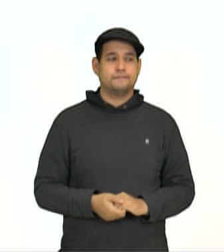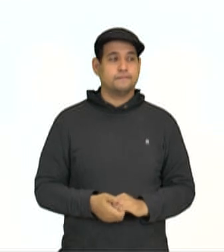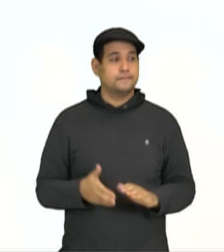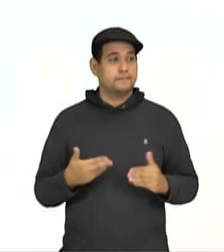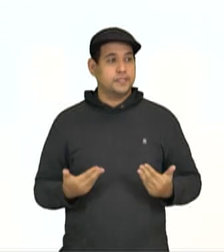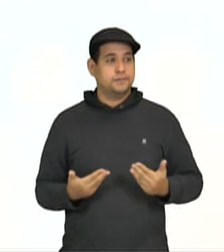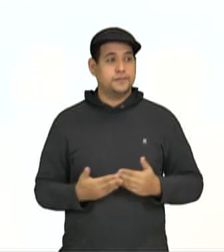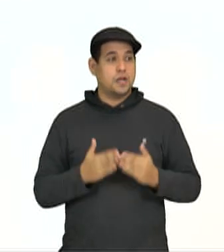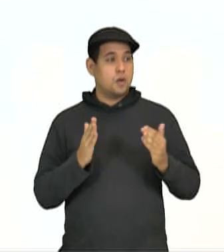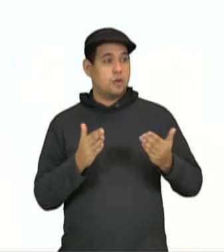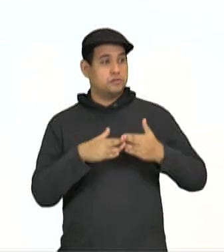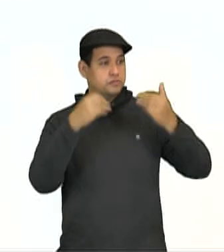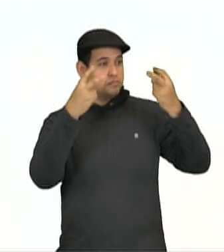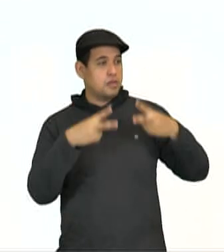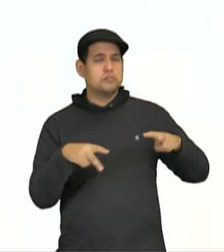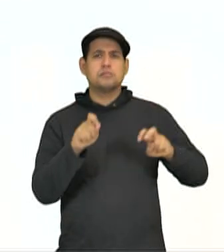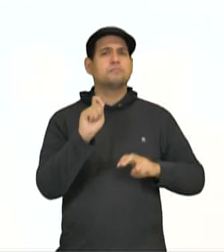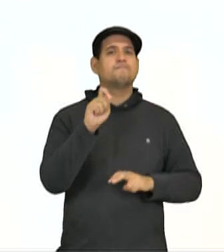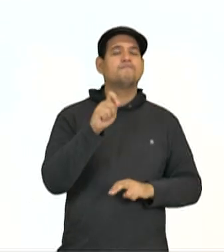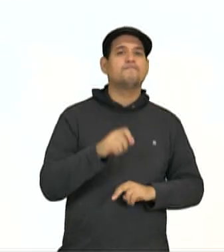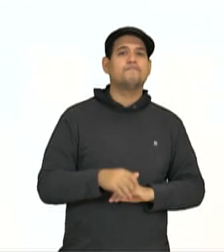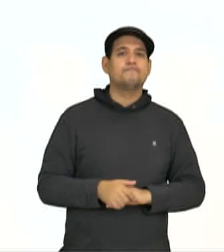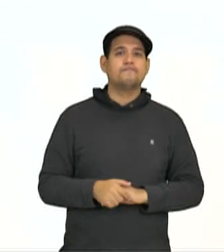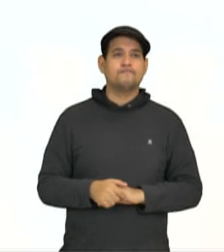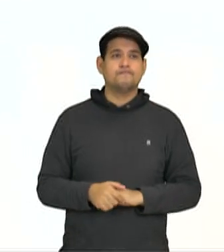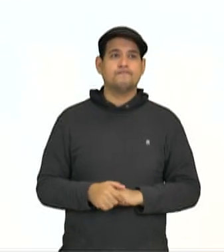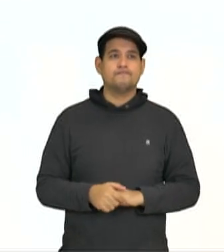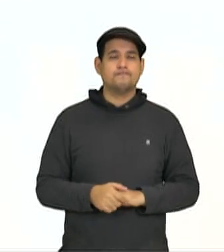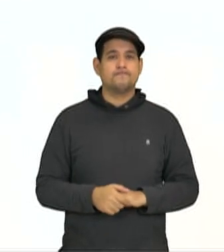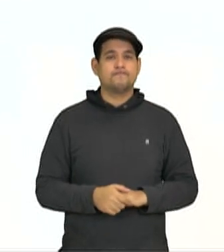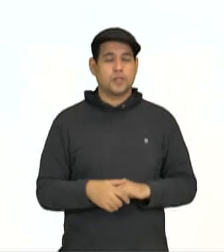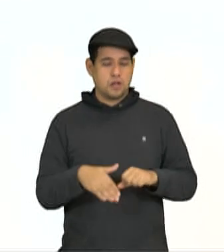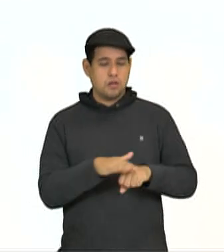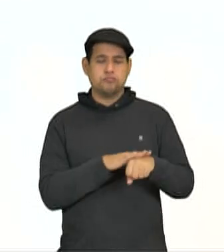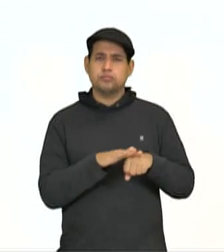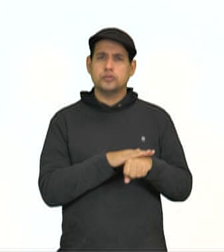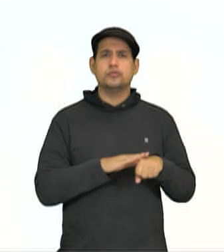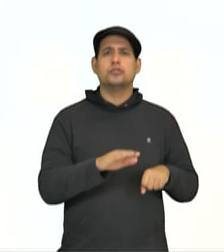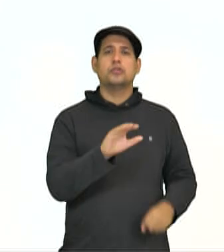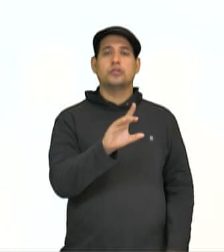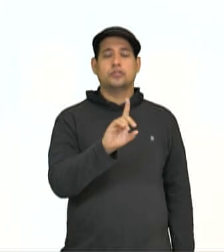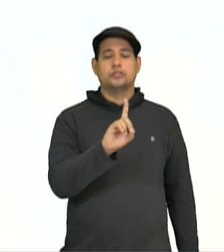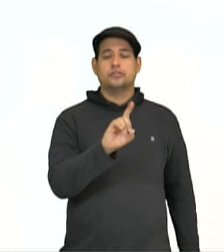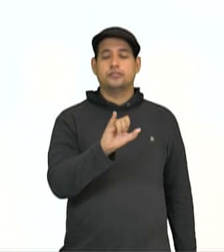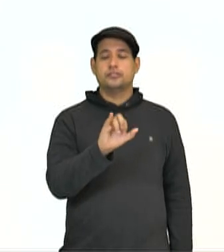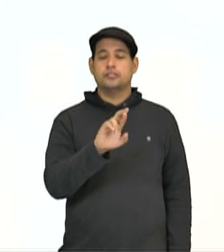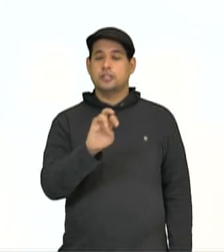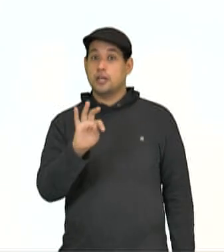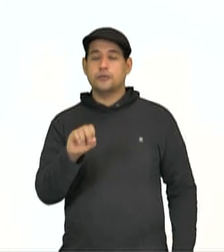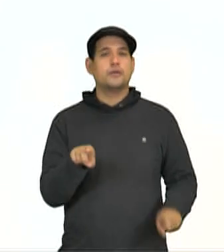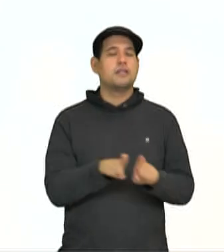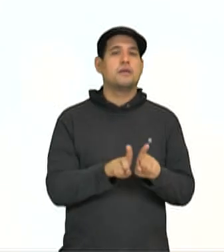Bom, agora vamos falar um pouco aqui sobre discurso direto e indireto. Gente, é o seguinte, vamos lá.